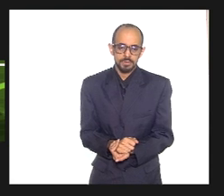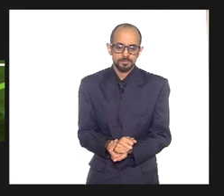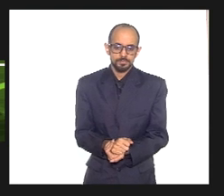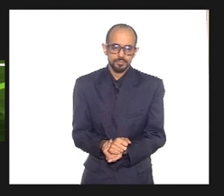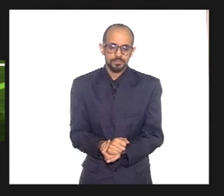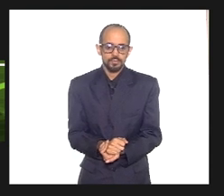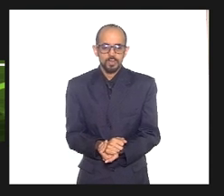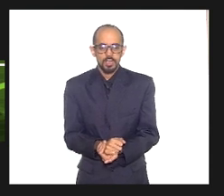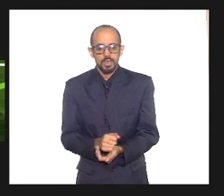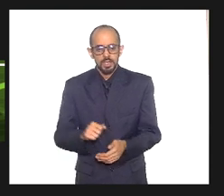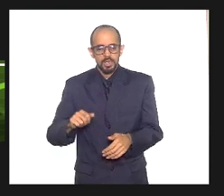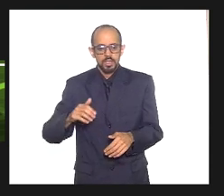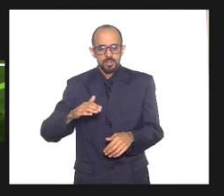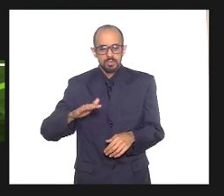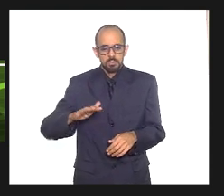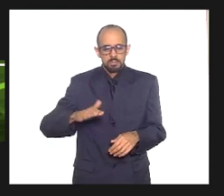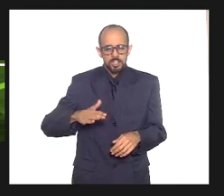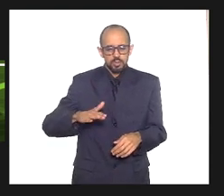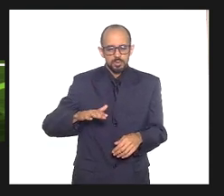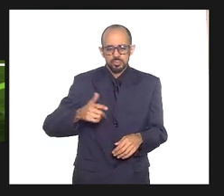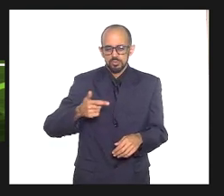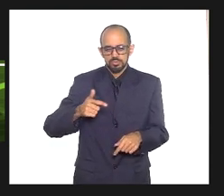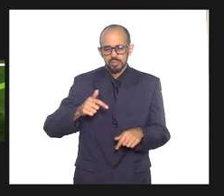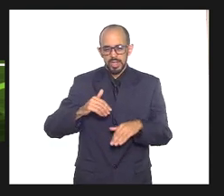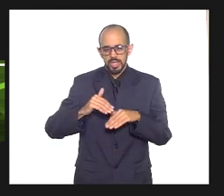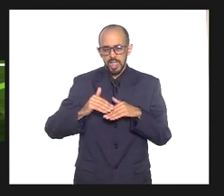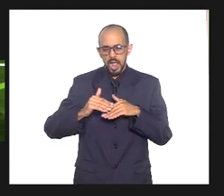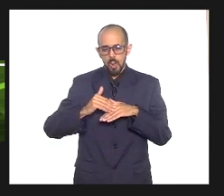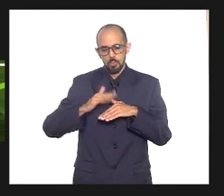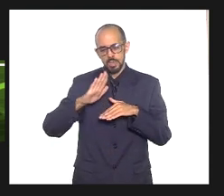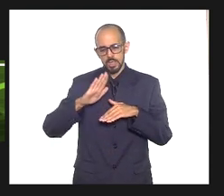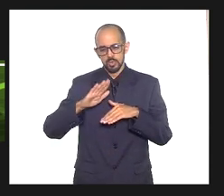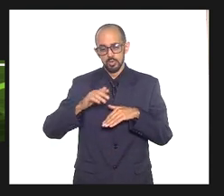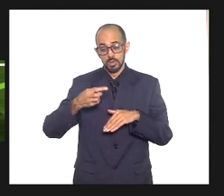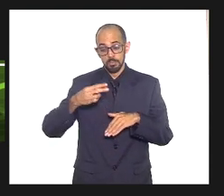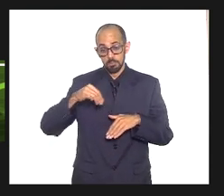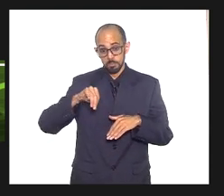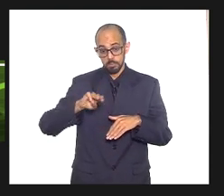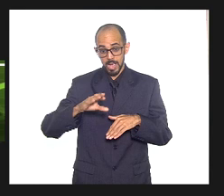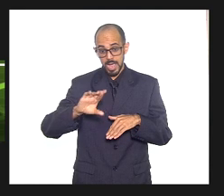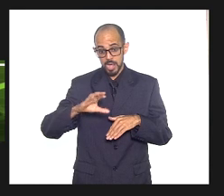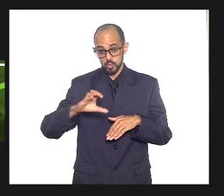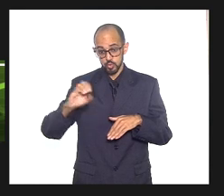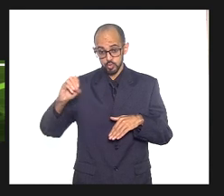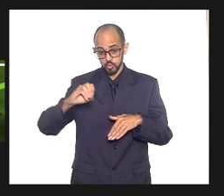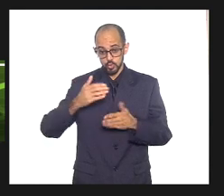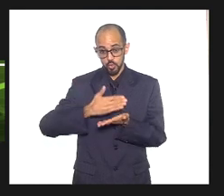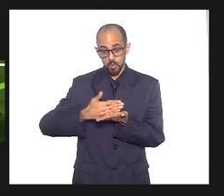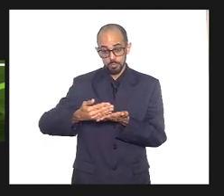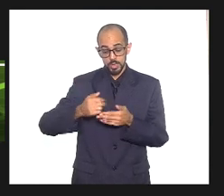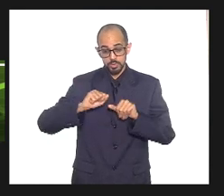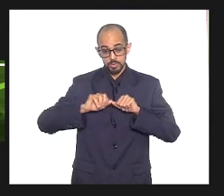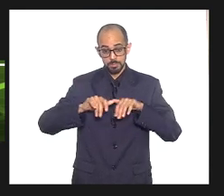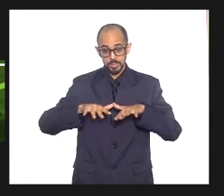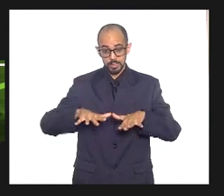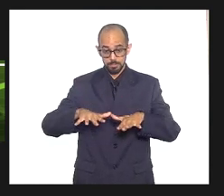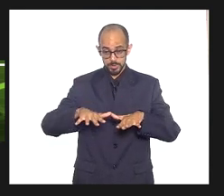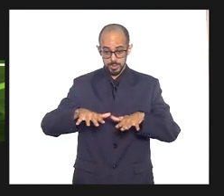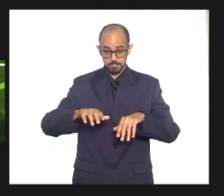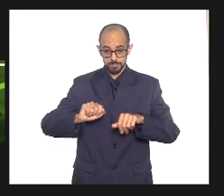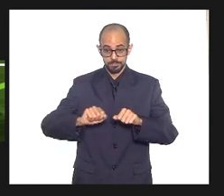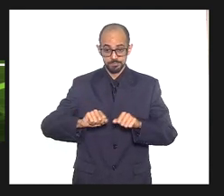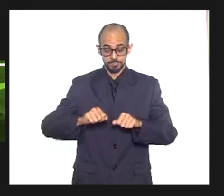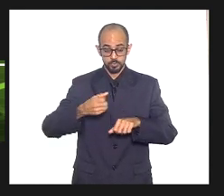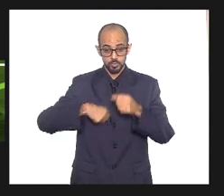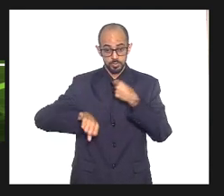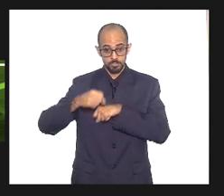fica ali sem crescimento praticamente nenhum. Em março e no início do primeiro semestre